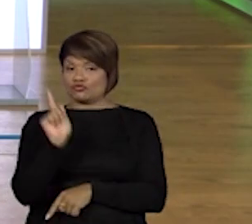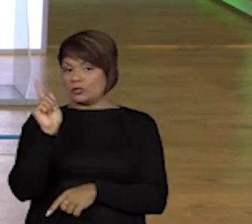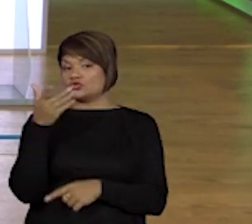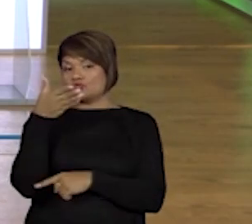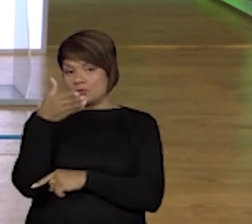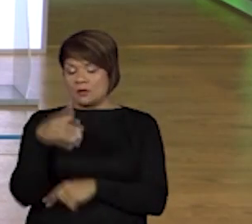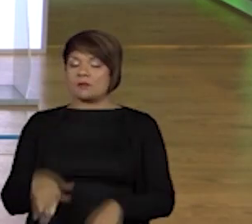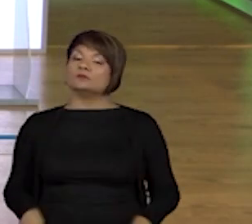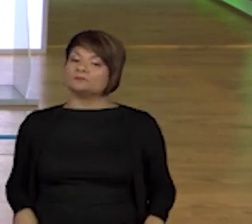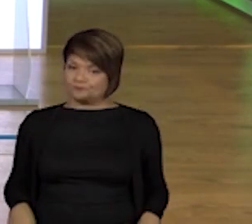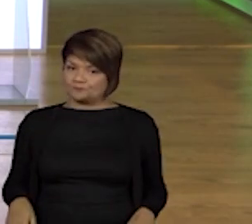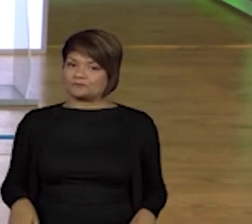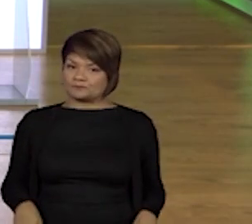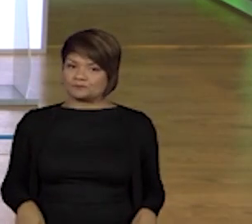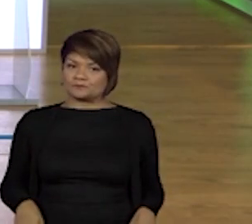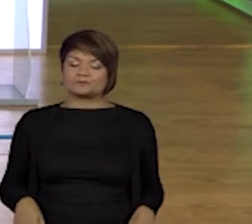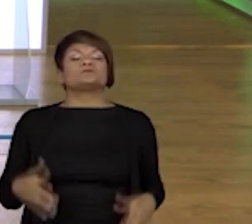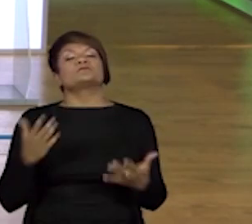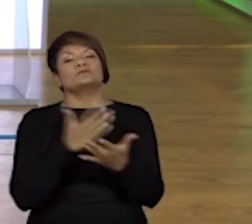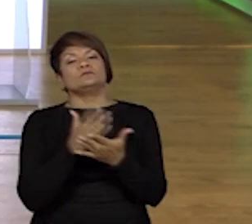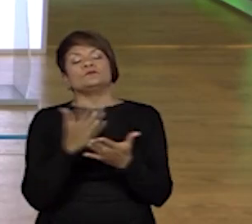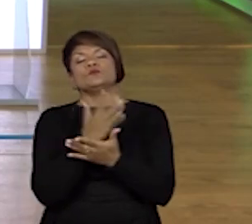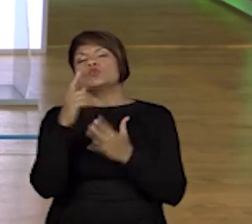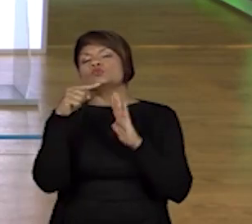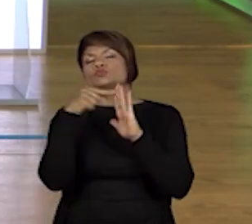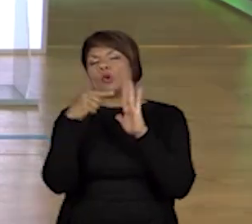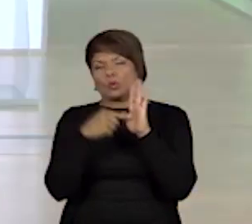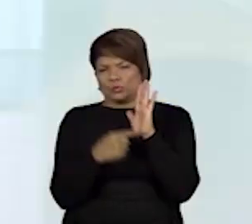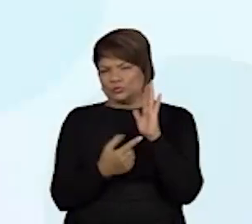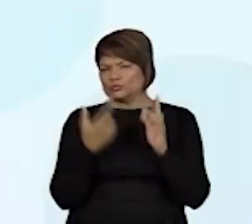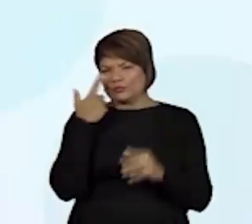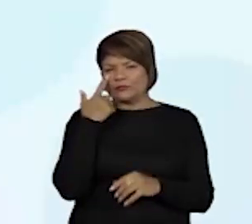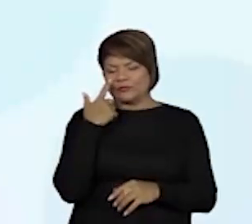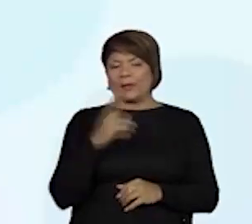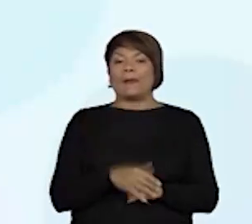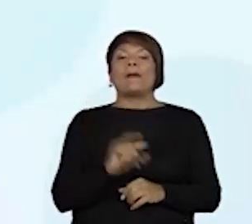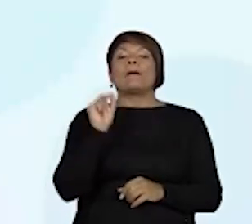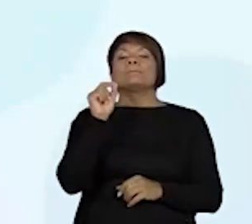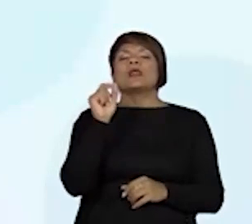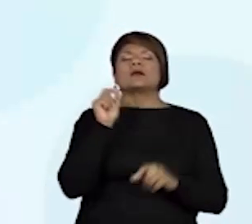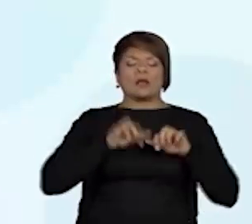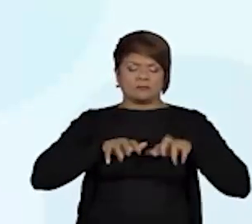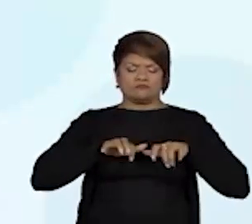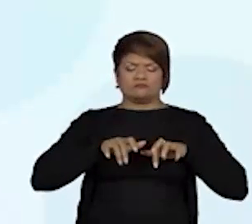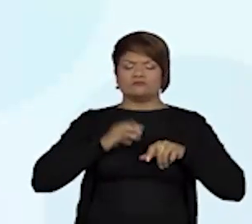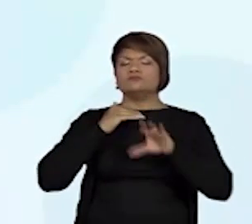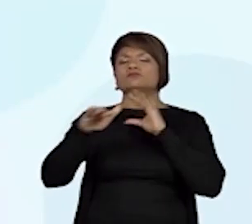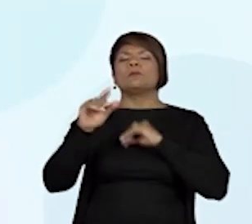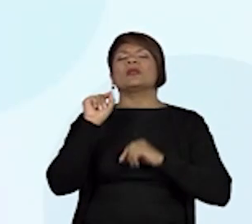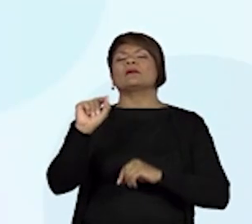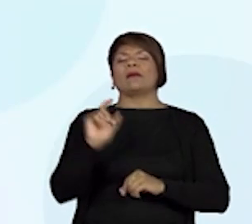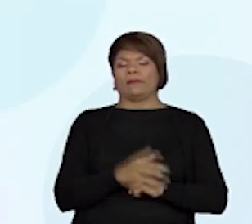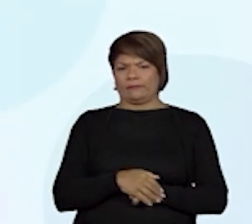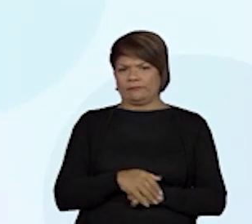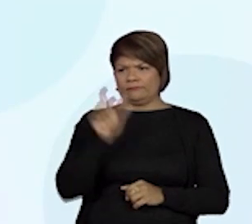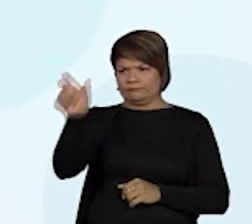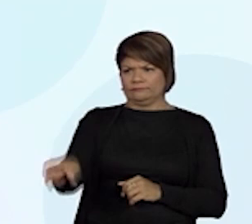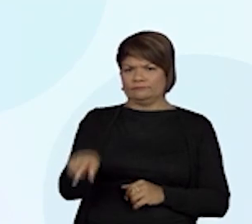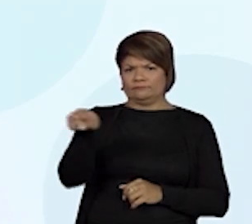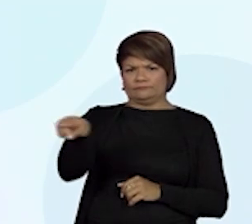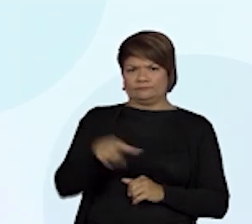só, então, vamos levantar alguns pontos aqui, ó. Então, para quem que ela está escrevendo, vou apagar